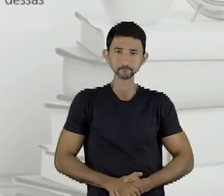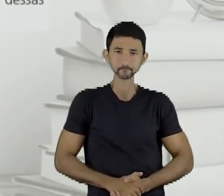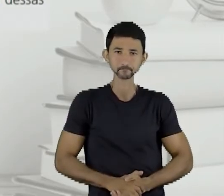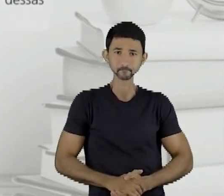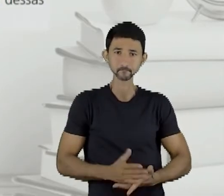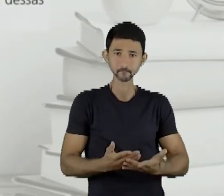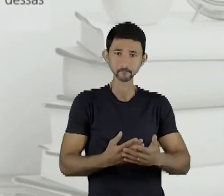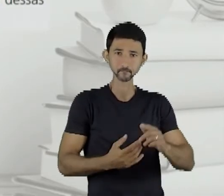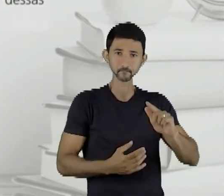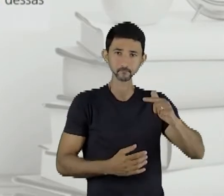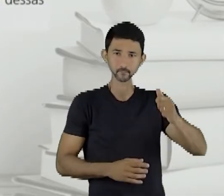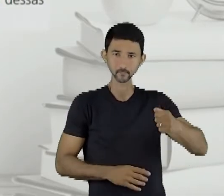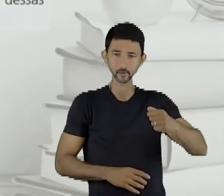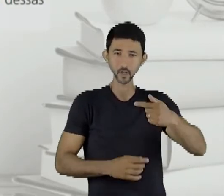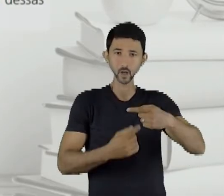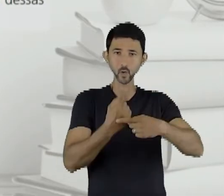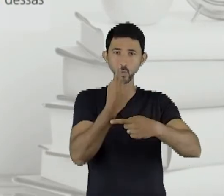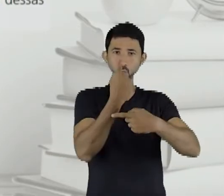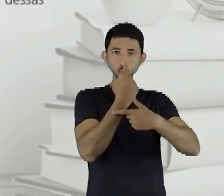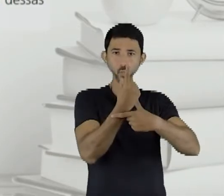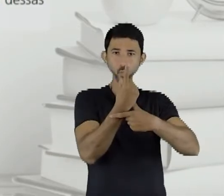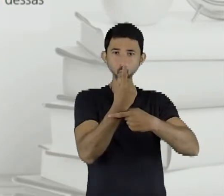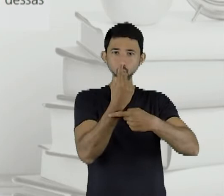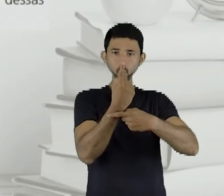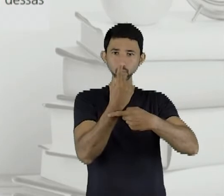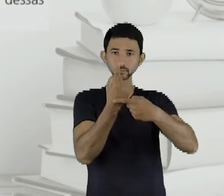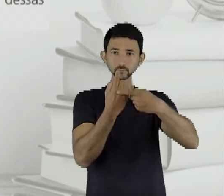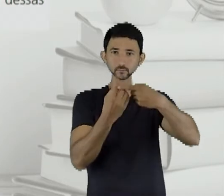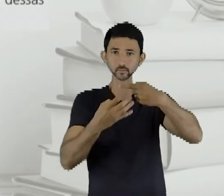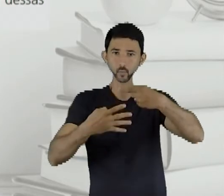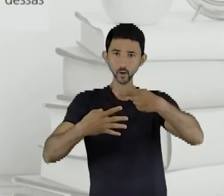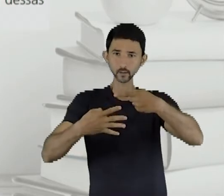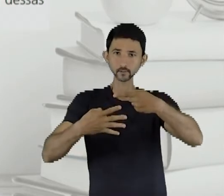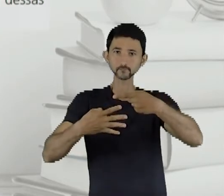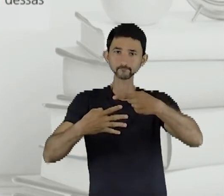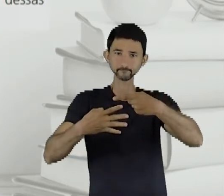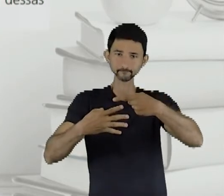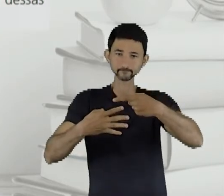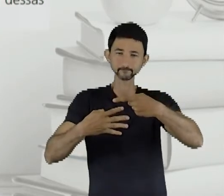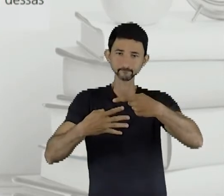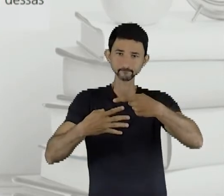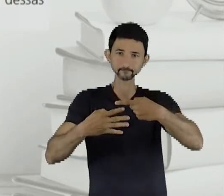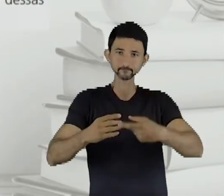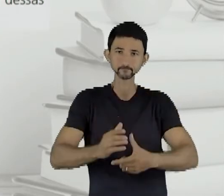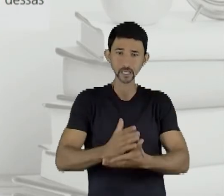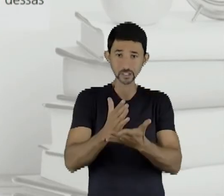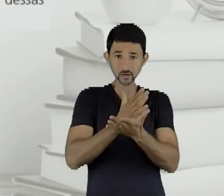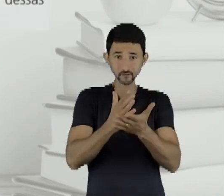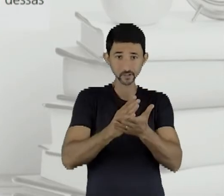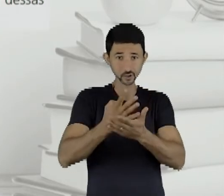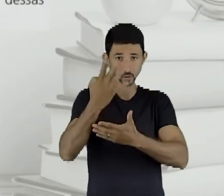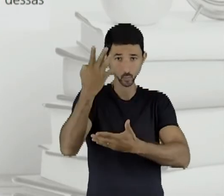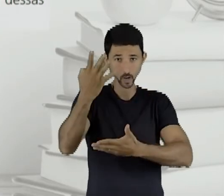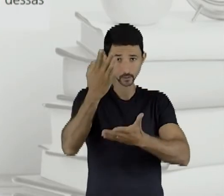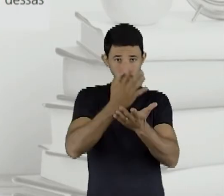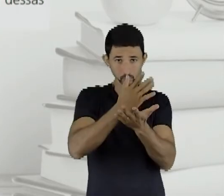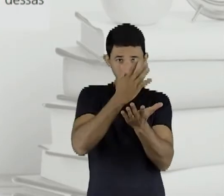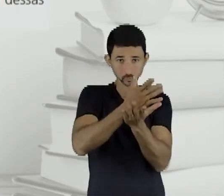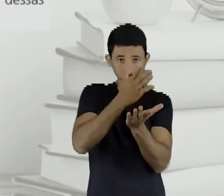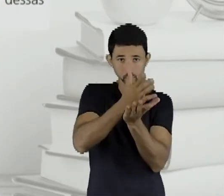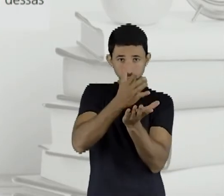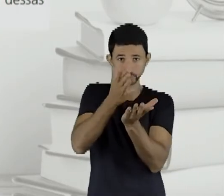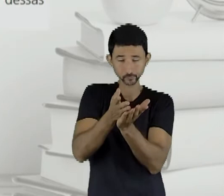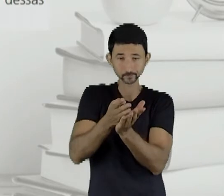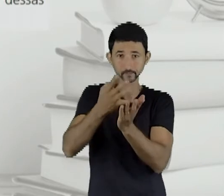também uma parte das 4 partes que estão sendo consideradas. Então, ele